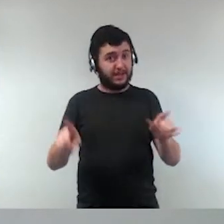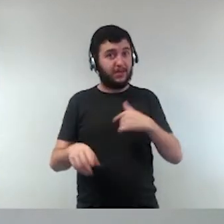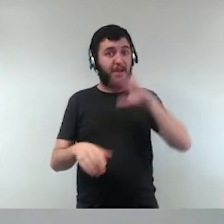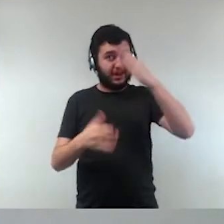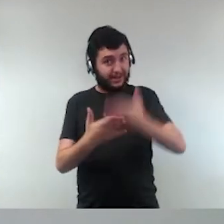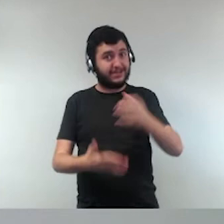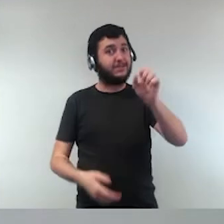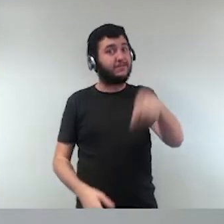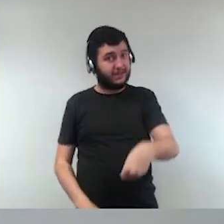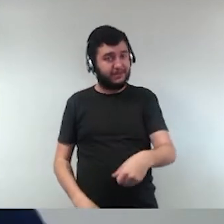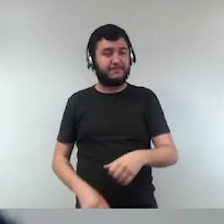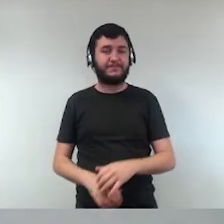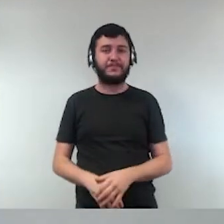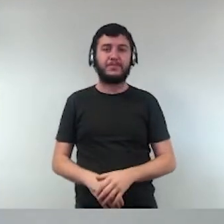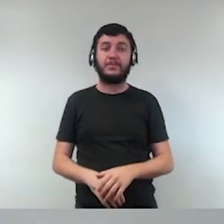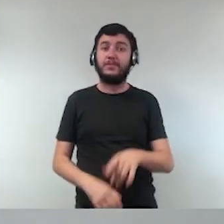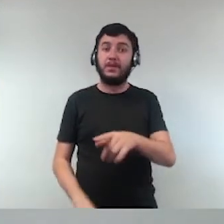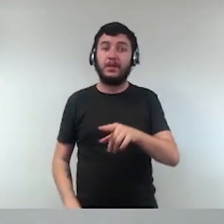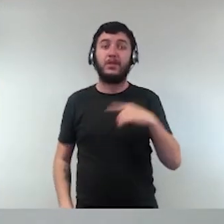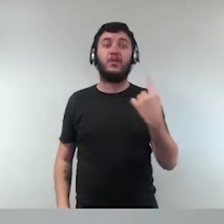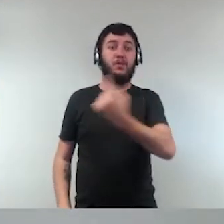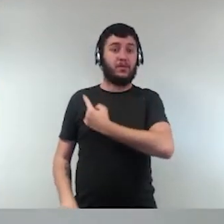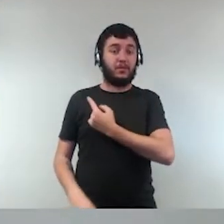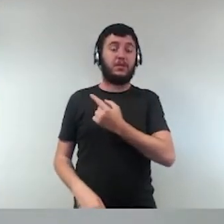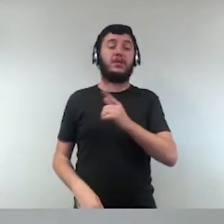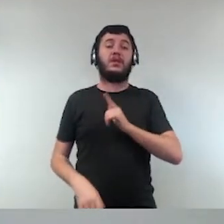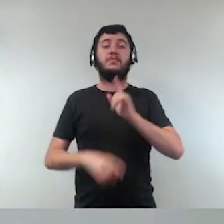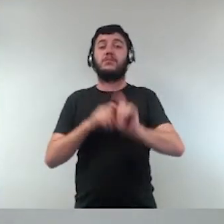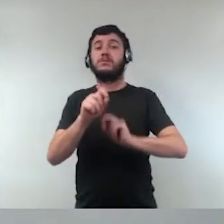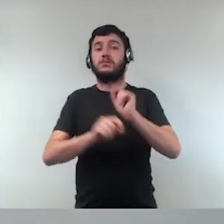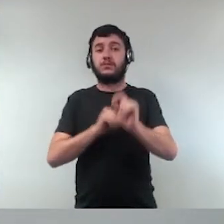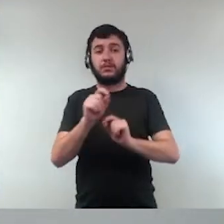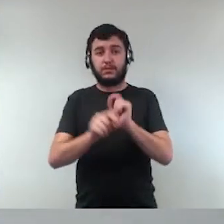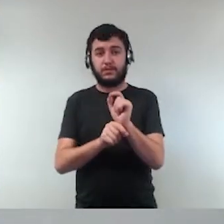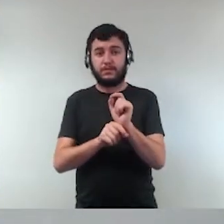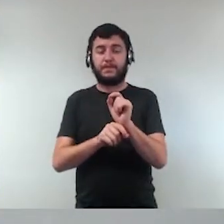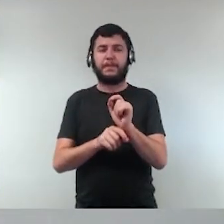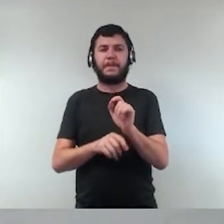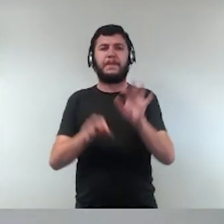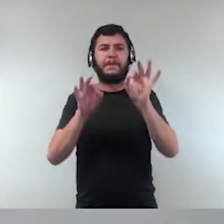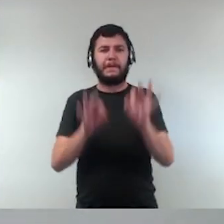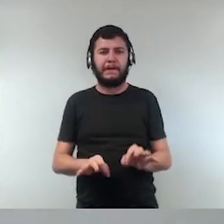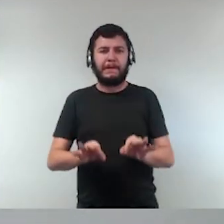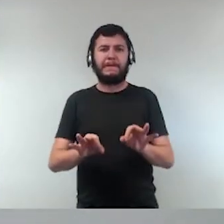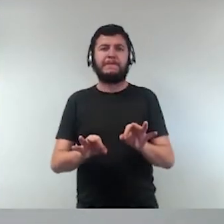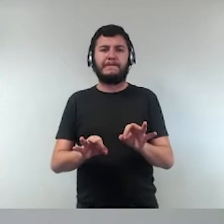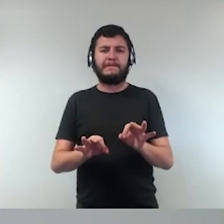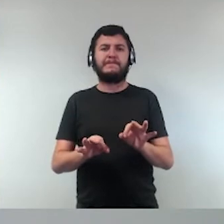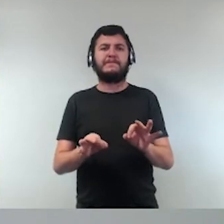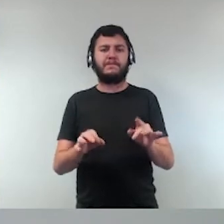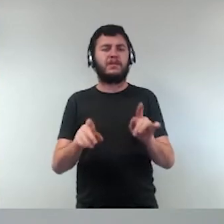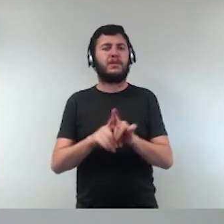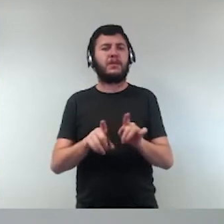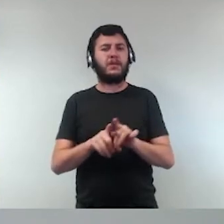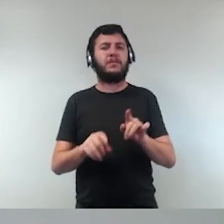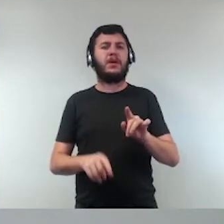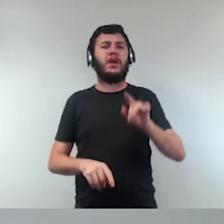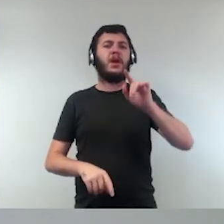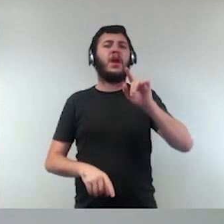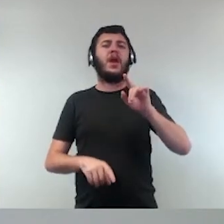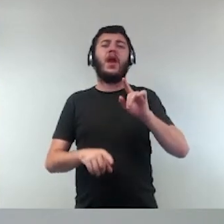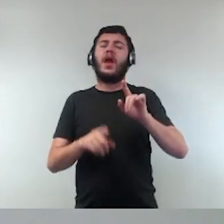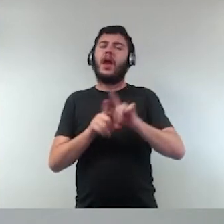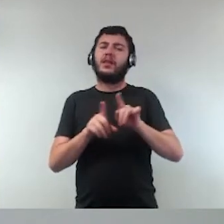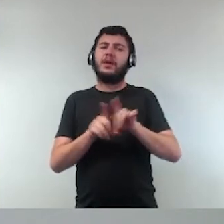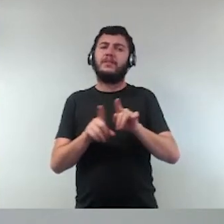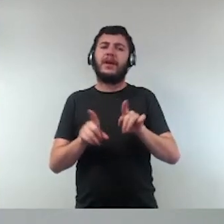maneira, teremos que embarcar definitivamente no uso de recursos